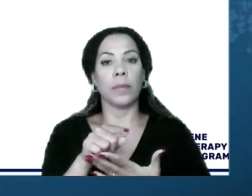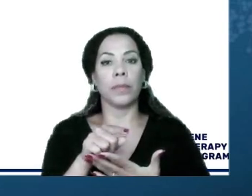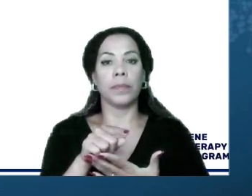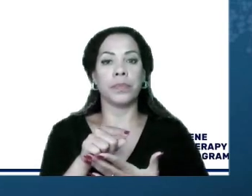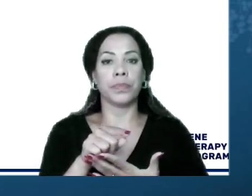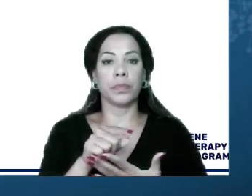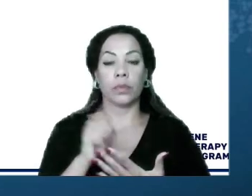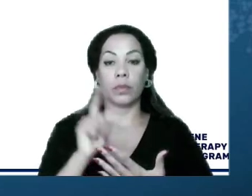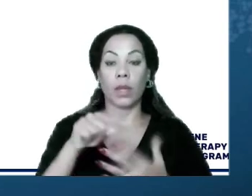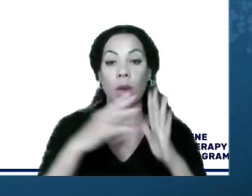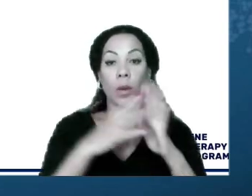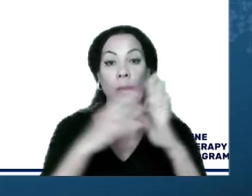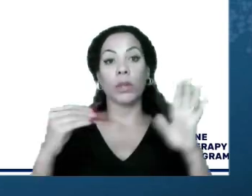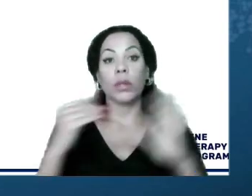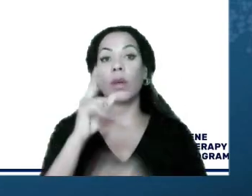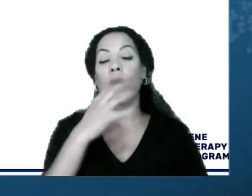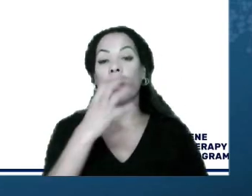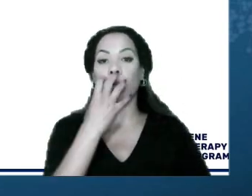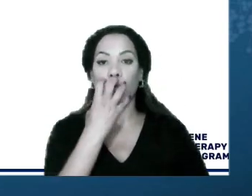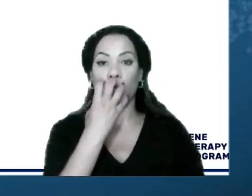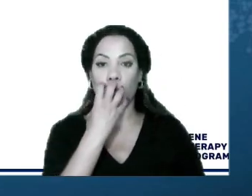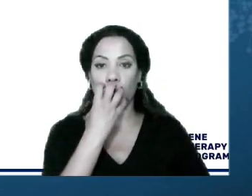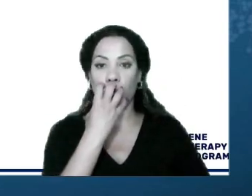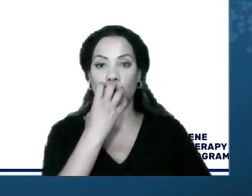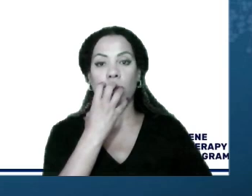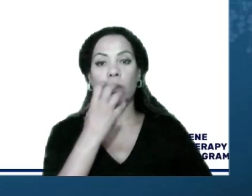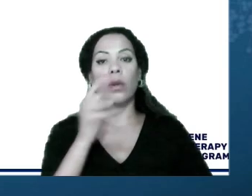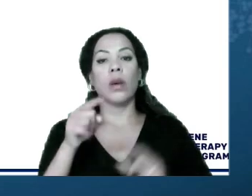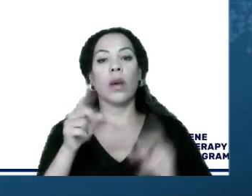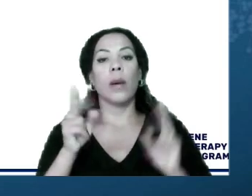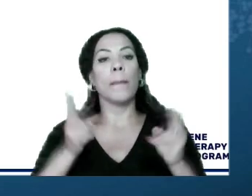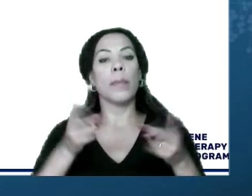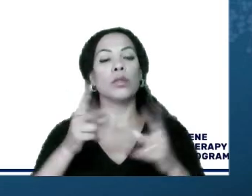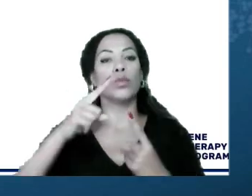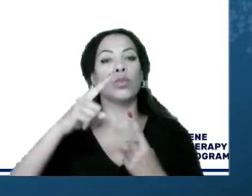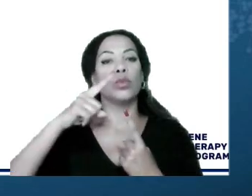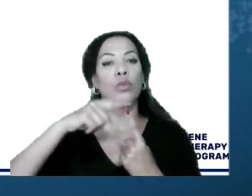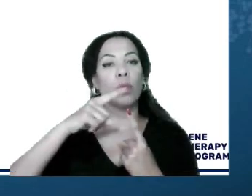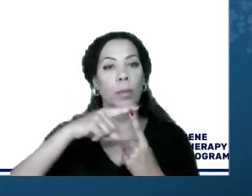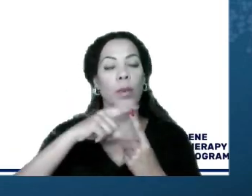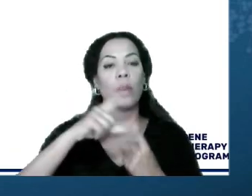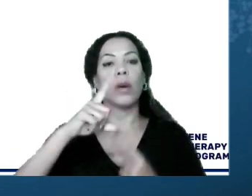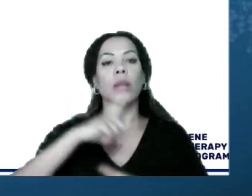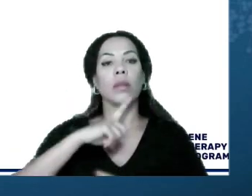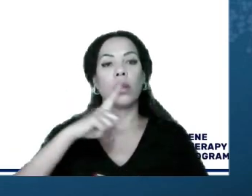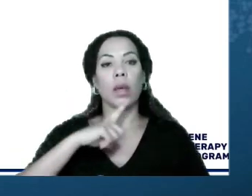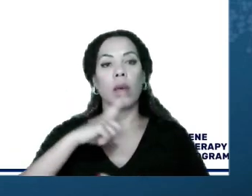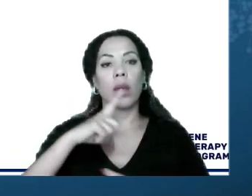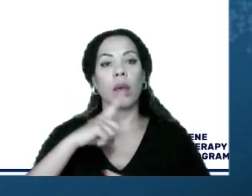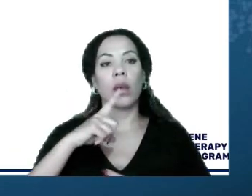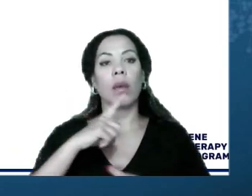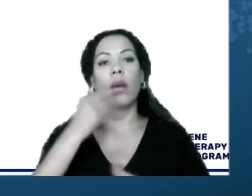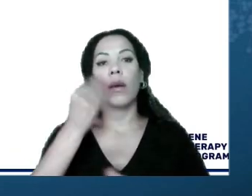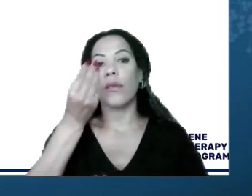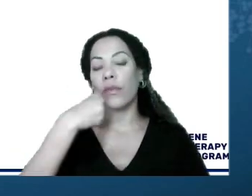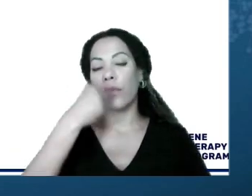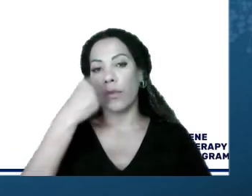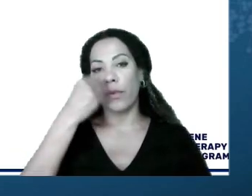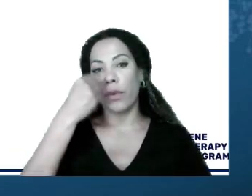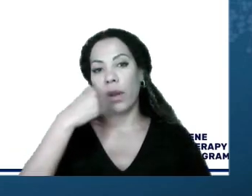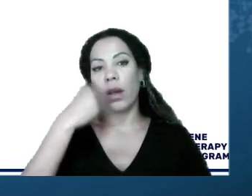que é do modelo canino, que é a mesma tipo. Você tem um enfraquecimento